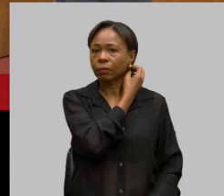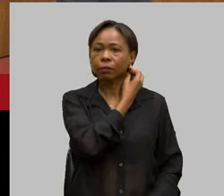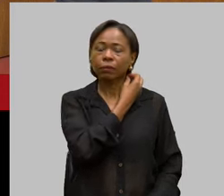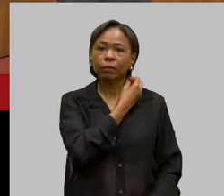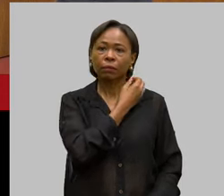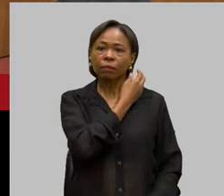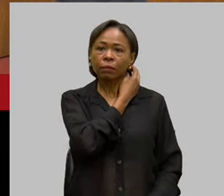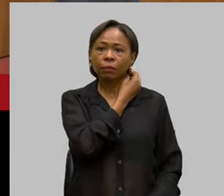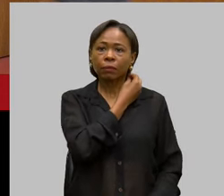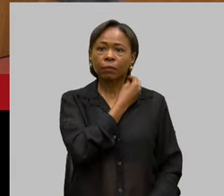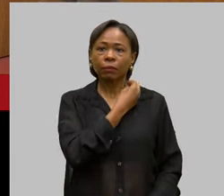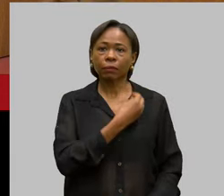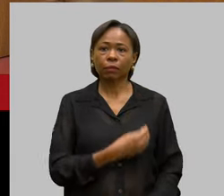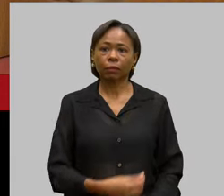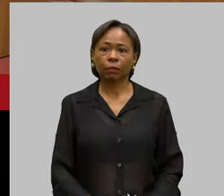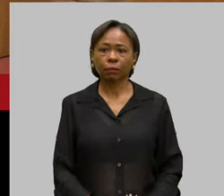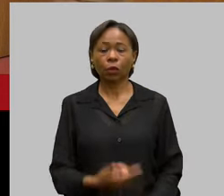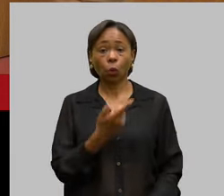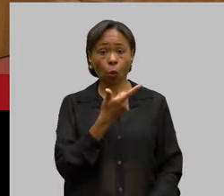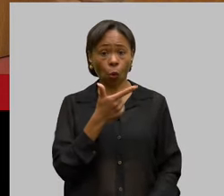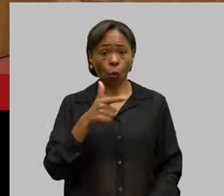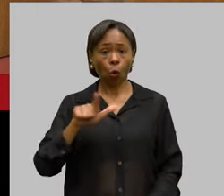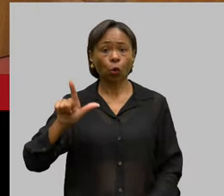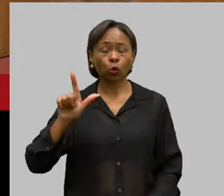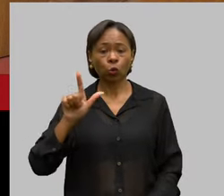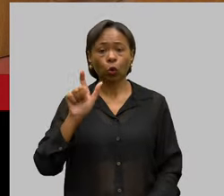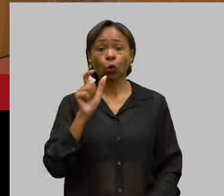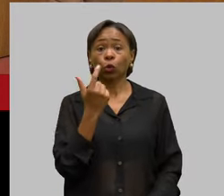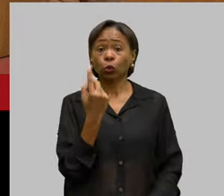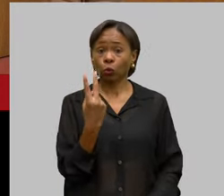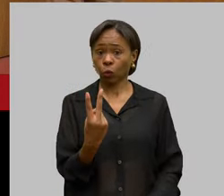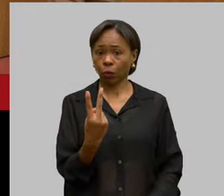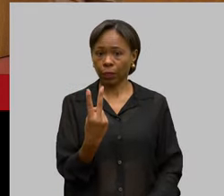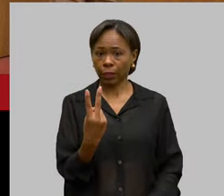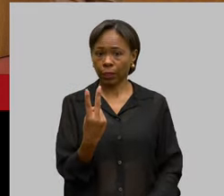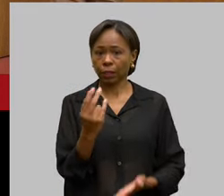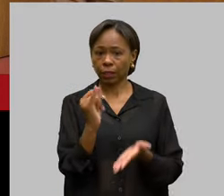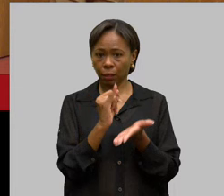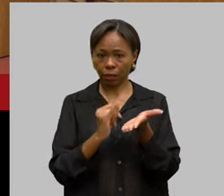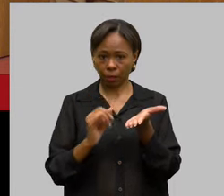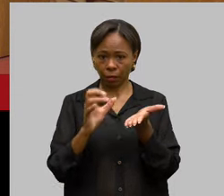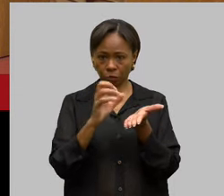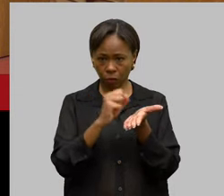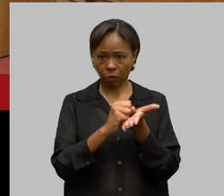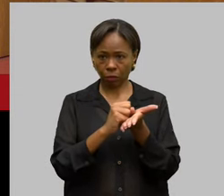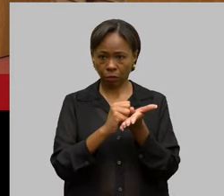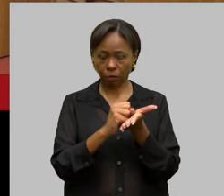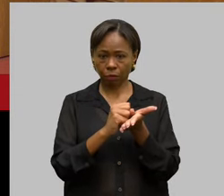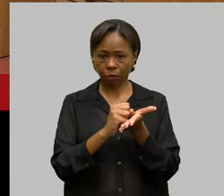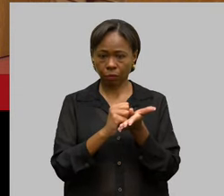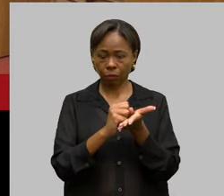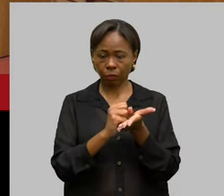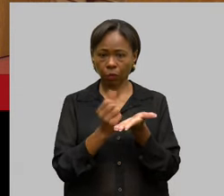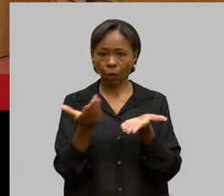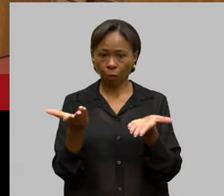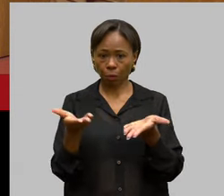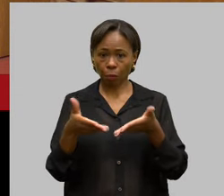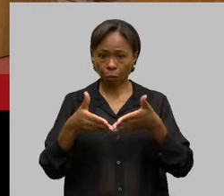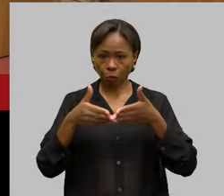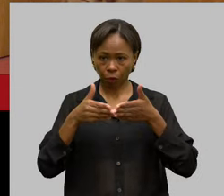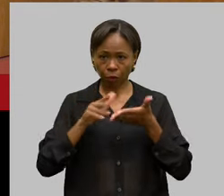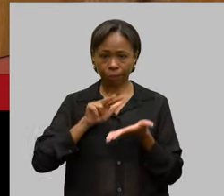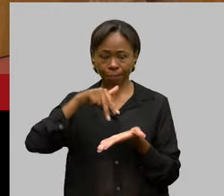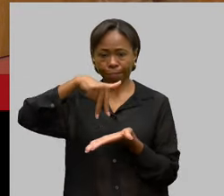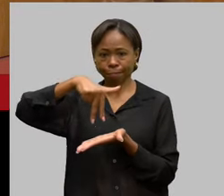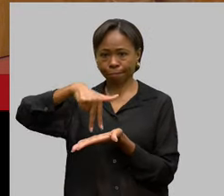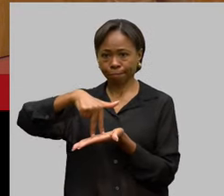ele então nós temos dois inscritos gente eh eu vou pedir pra pessoa se posicionar ali junto ao microfone